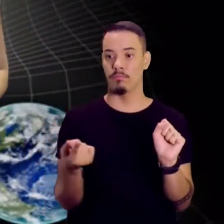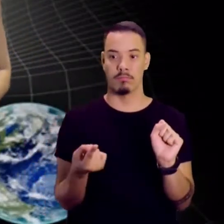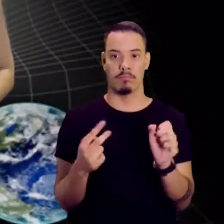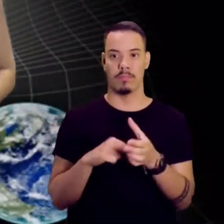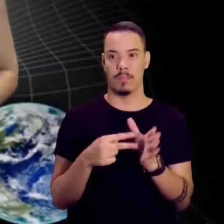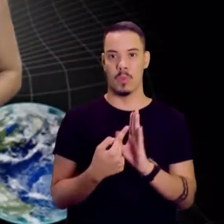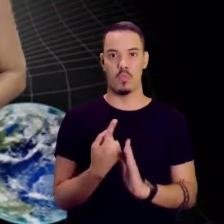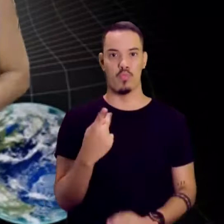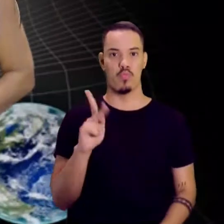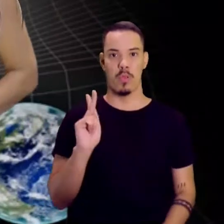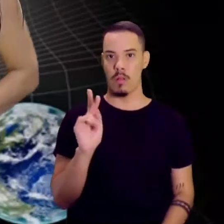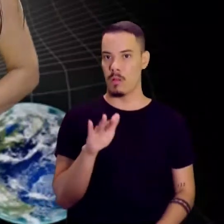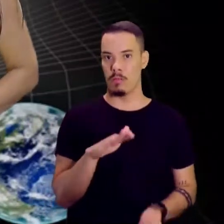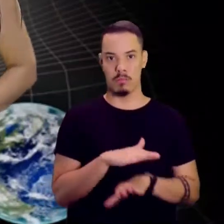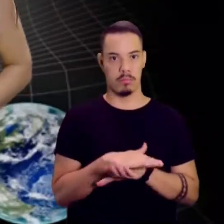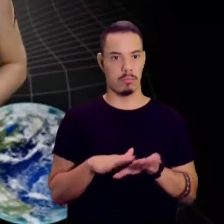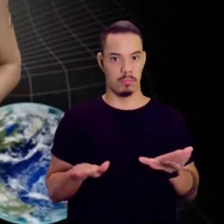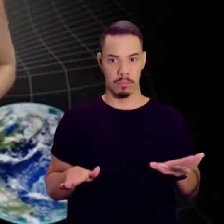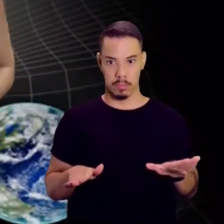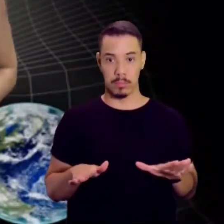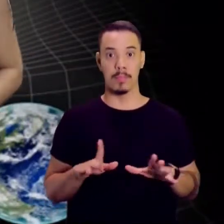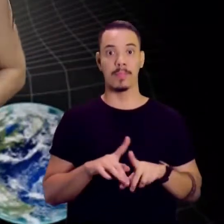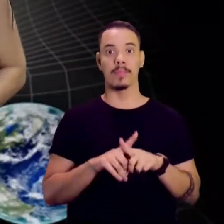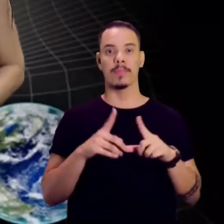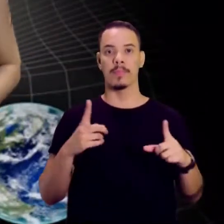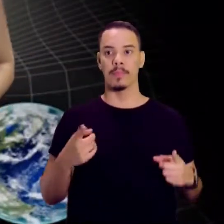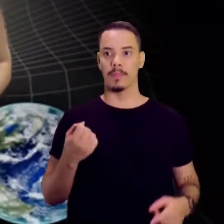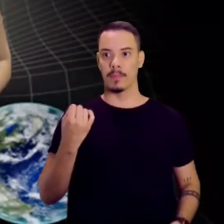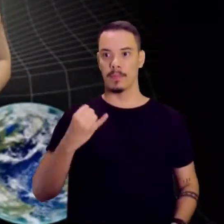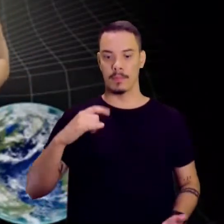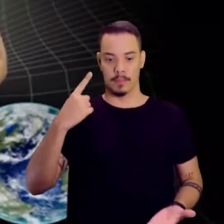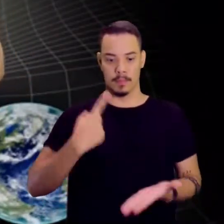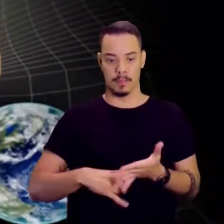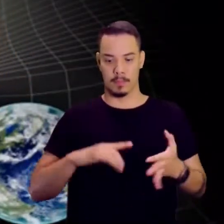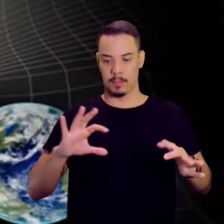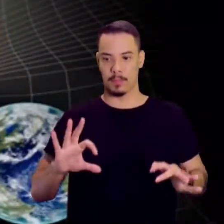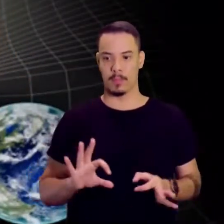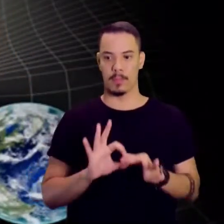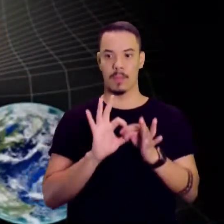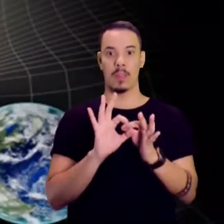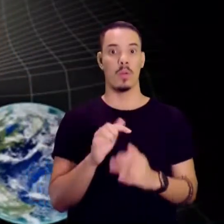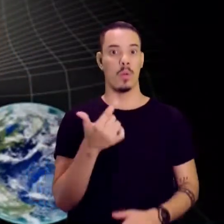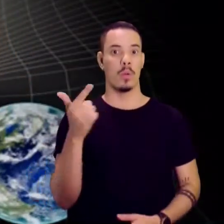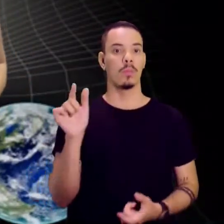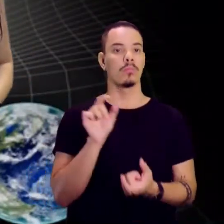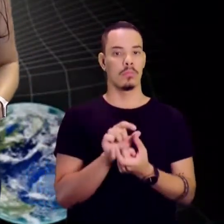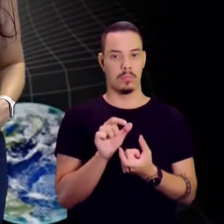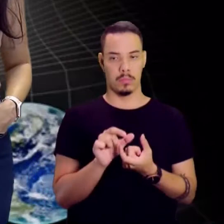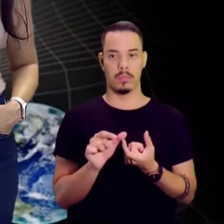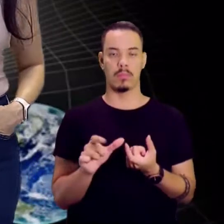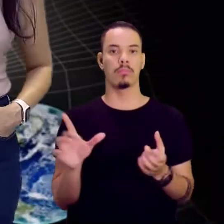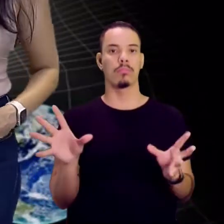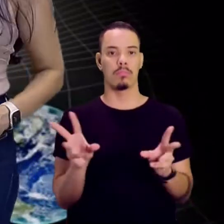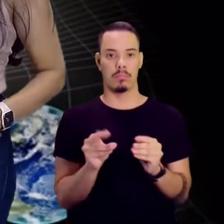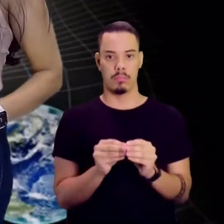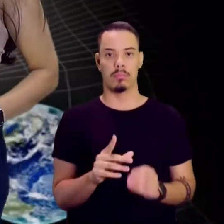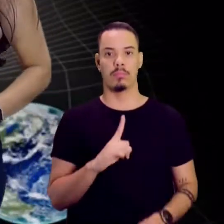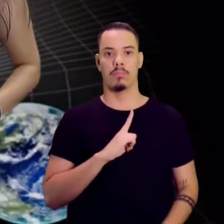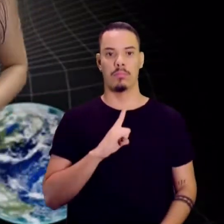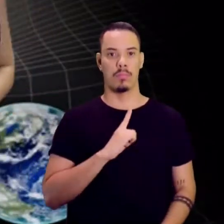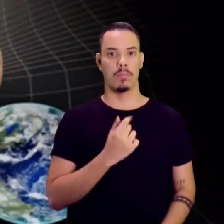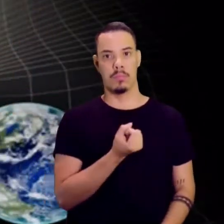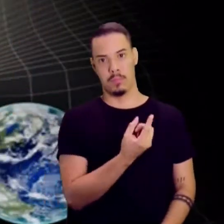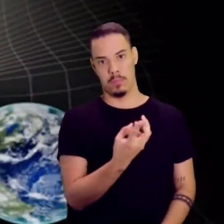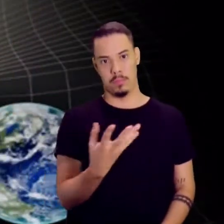nada do que isso. Tem 1000. Agora, se eu aliar o quilo a alguma unidade, aí sim eu vou ter o tanto de quilo naquela